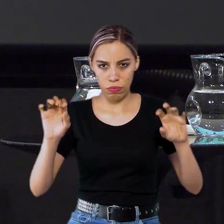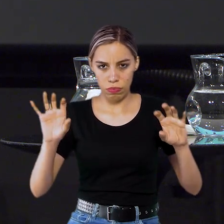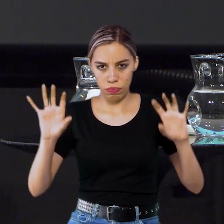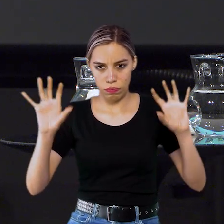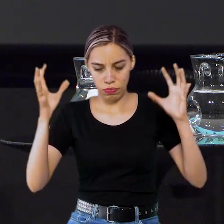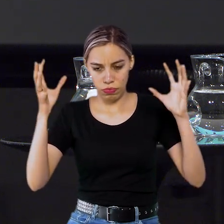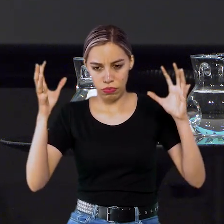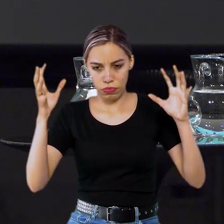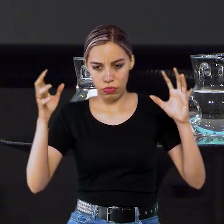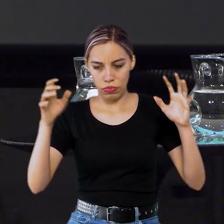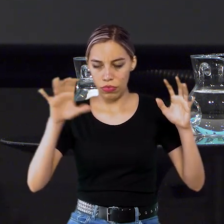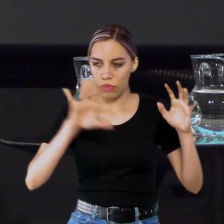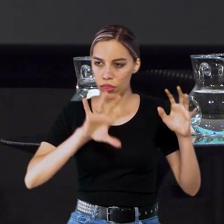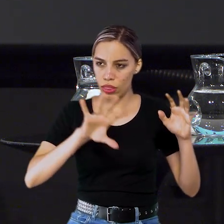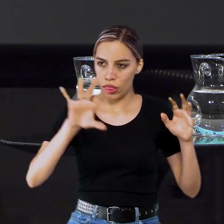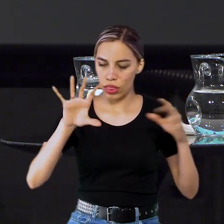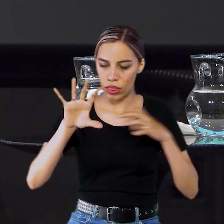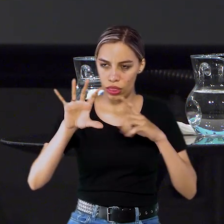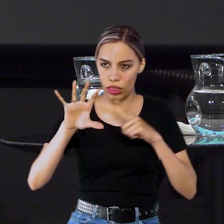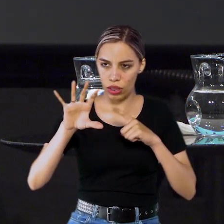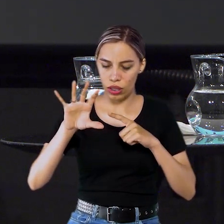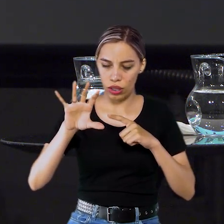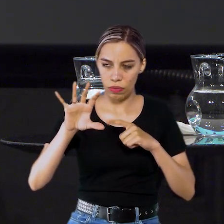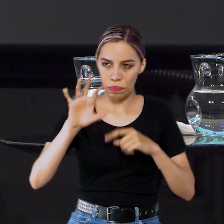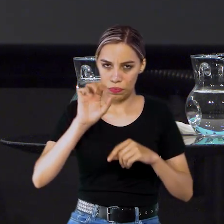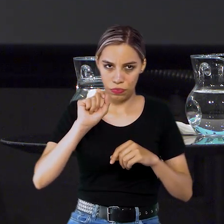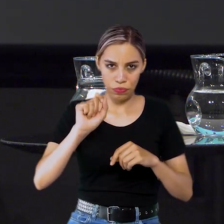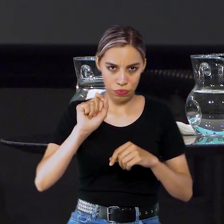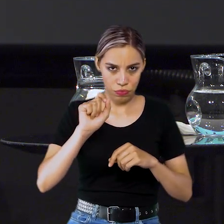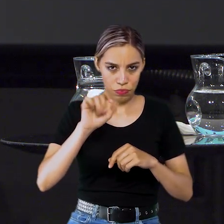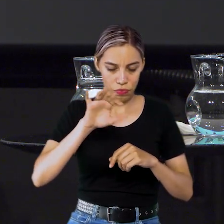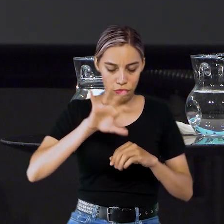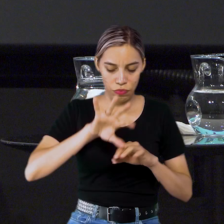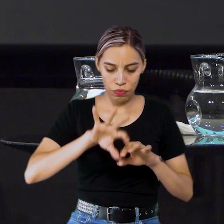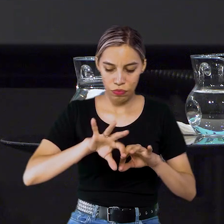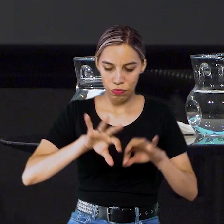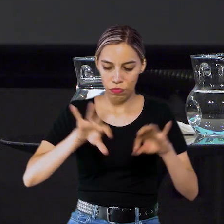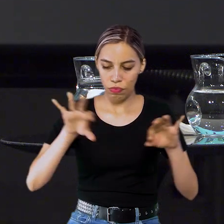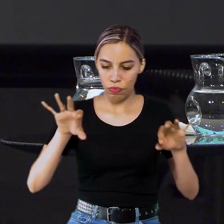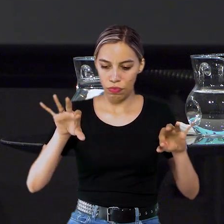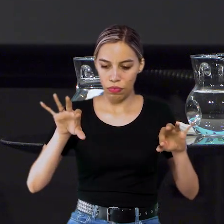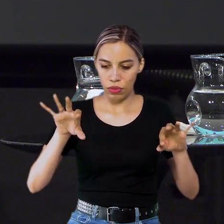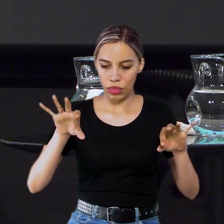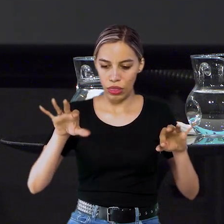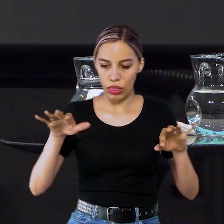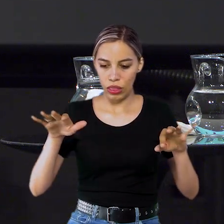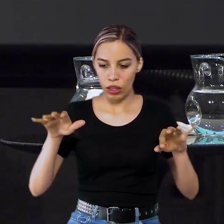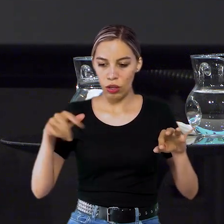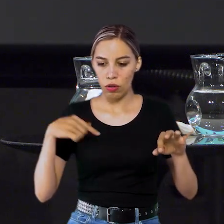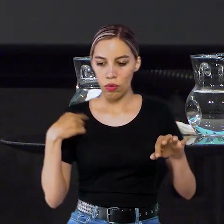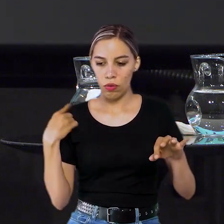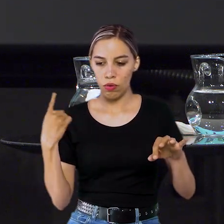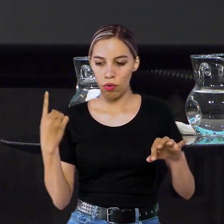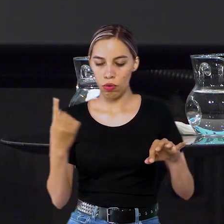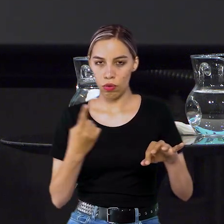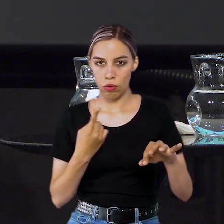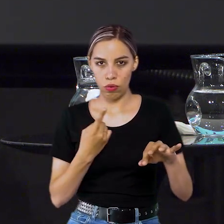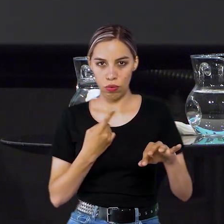E nesse Arapuaú, Arangmã, que nós se concentramos